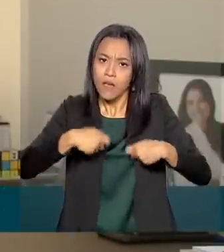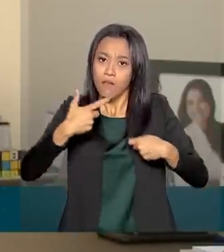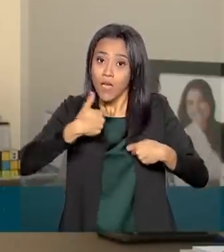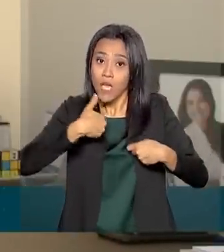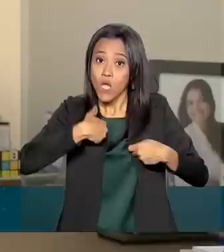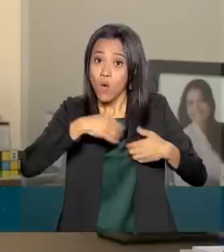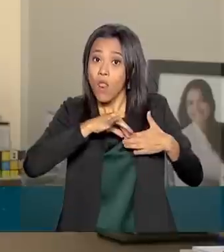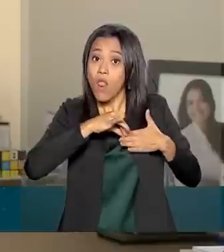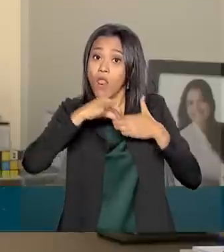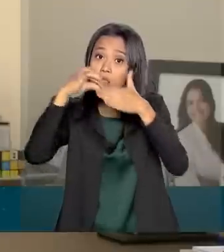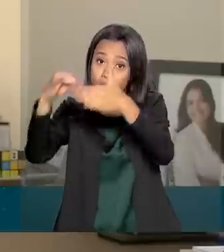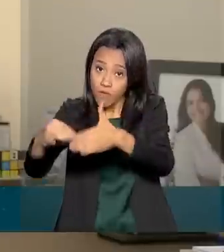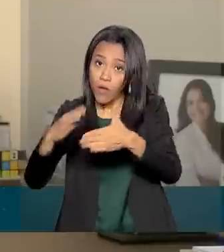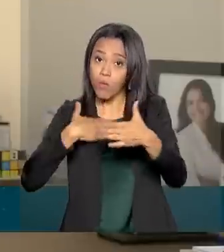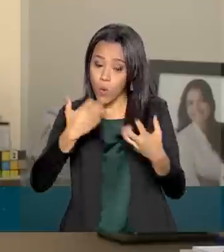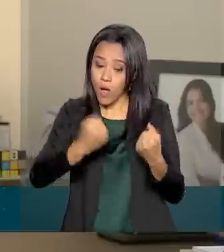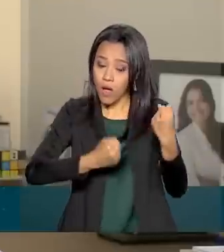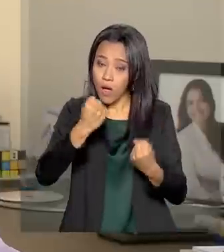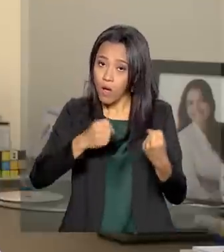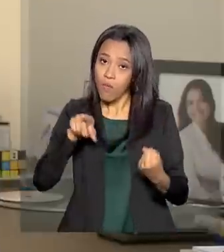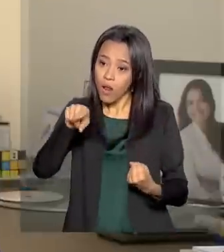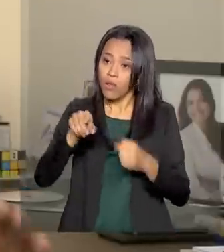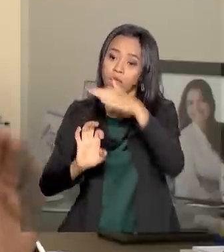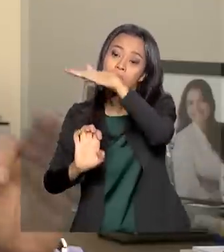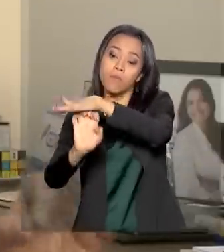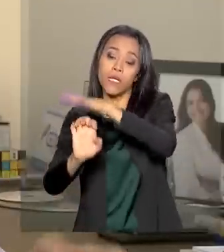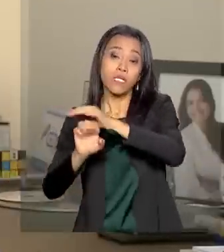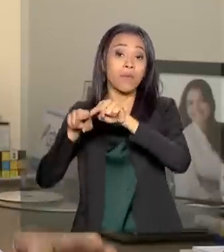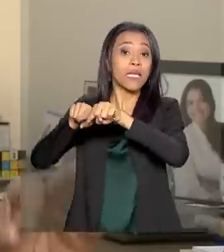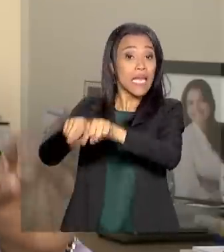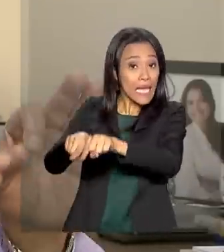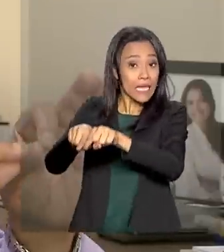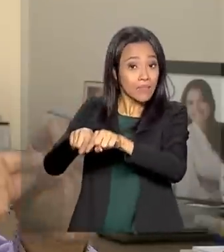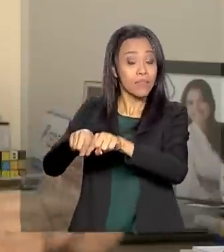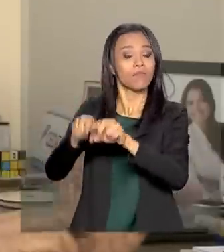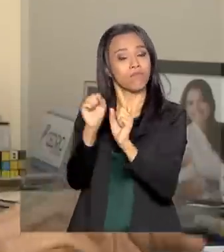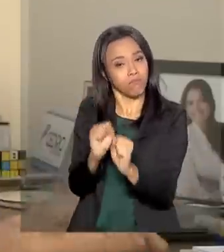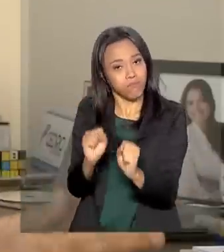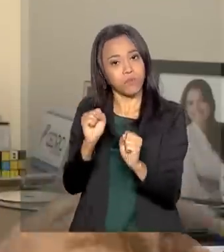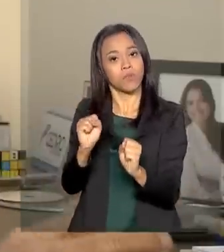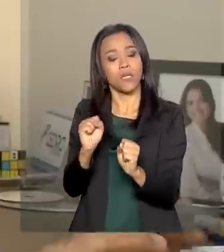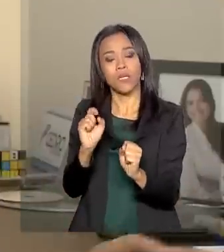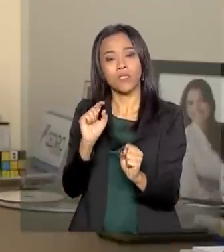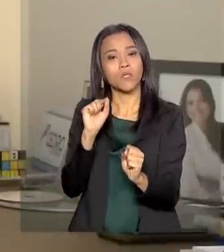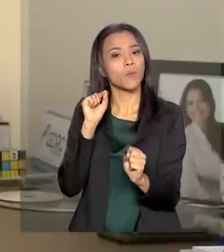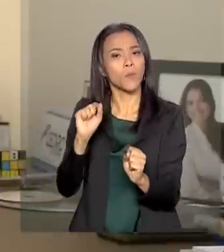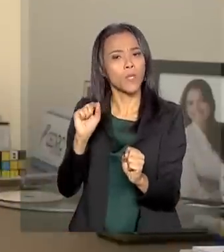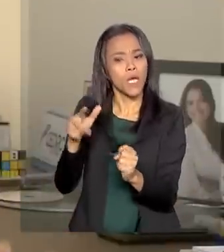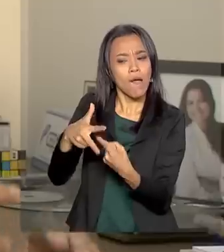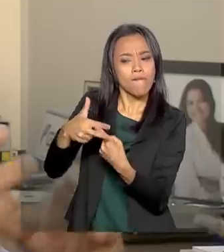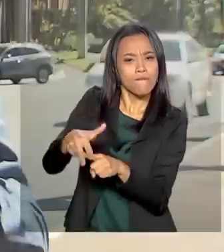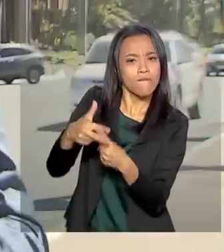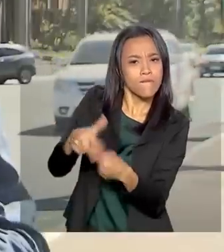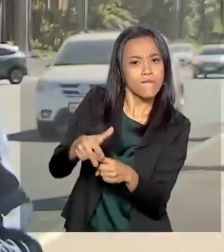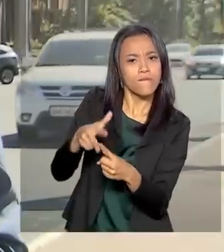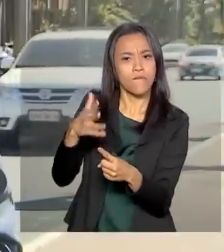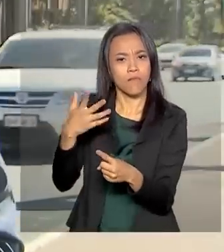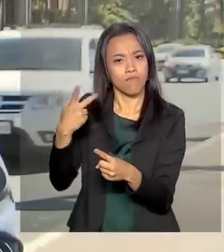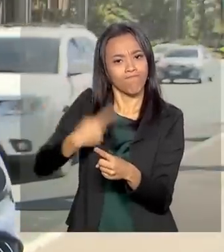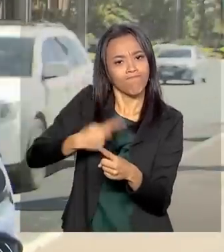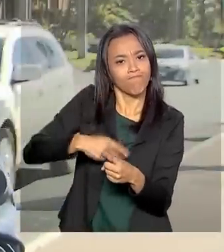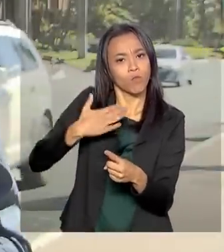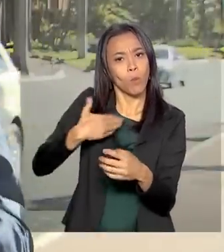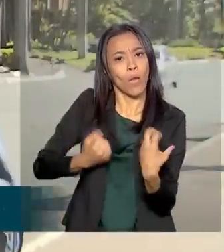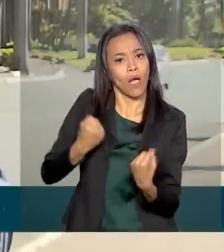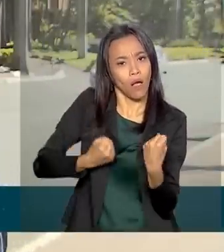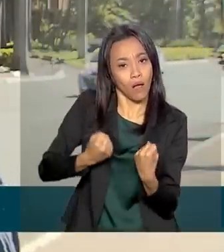o meu veículo a uma concessionária para que lá pudesse ser reparado. Mas diferente